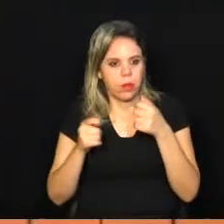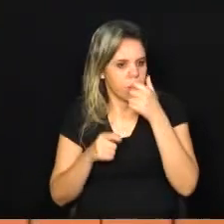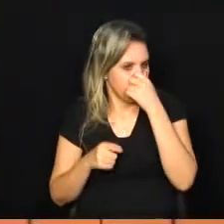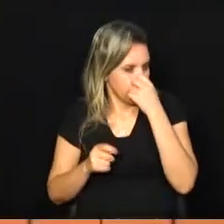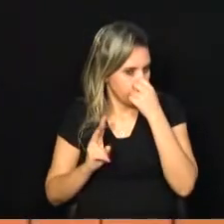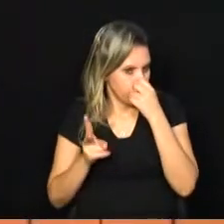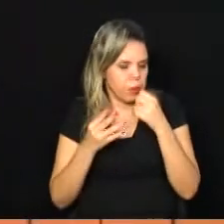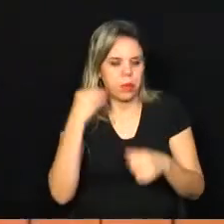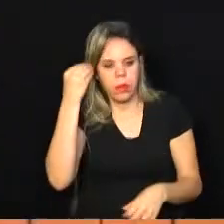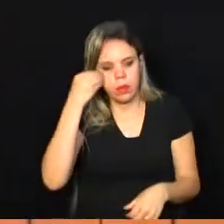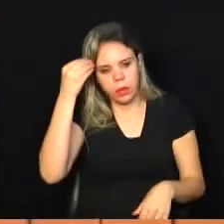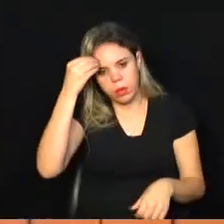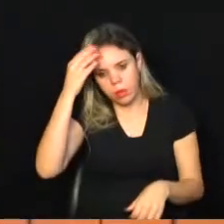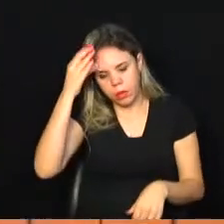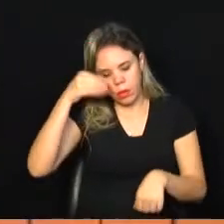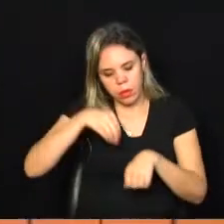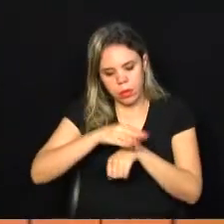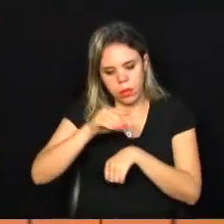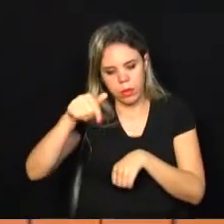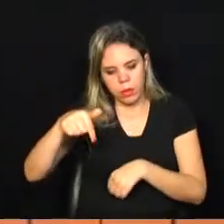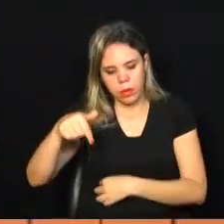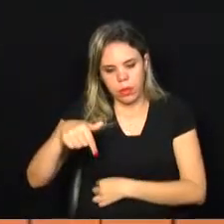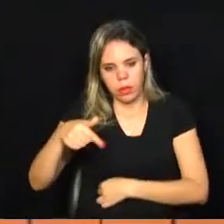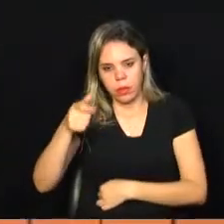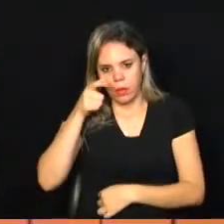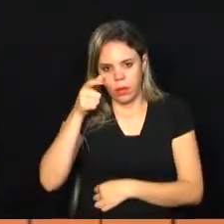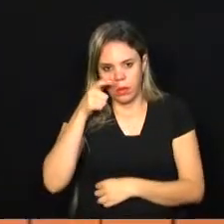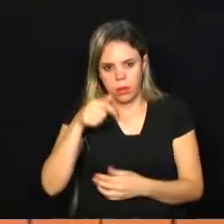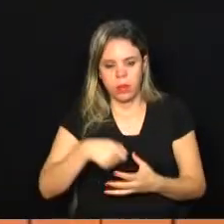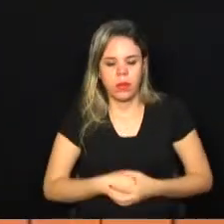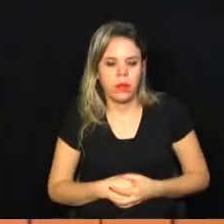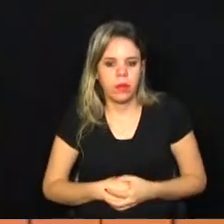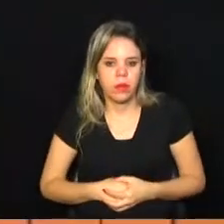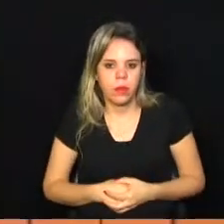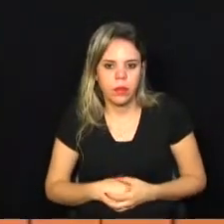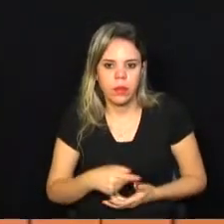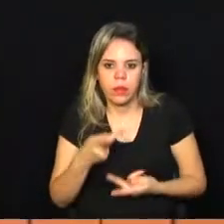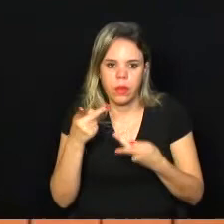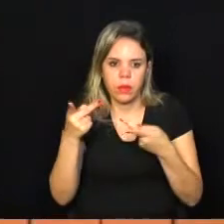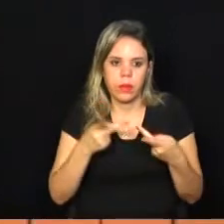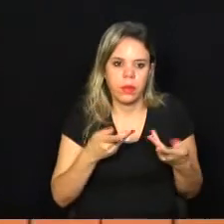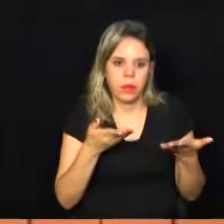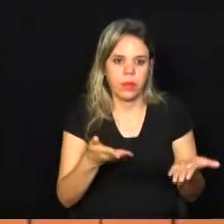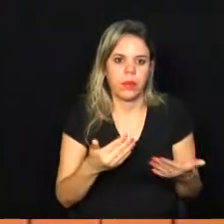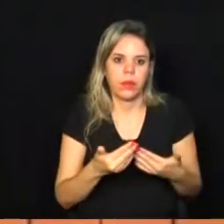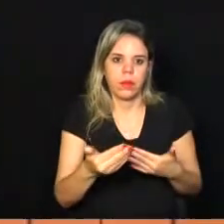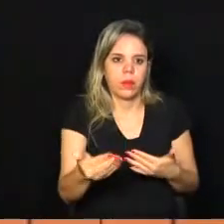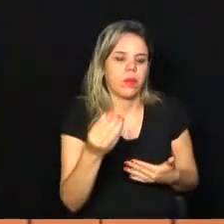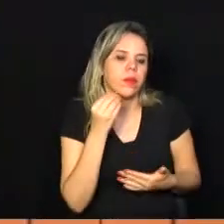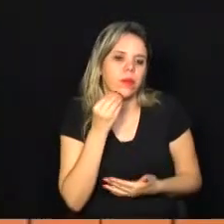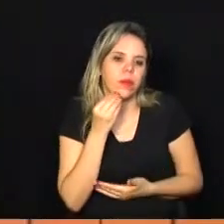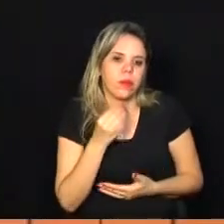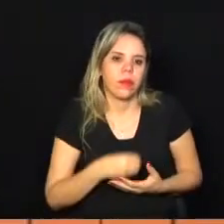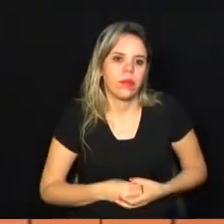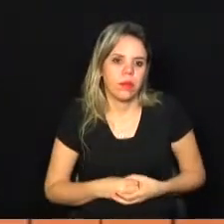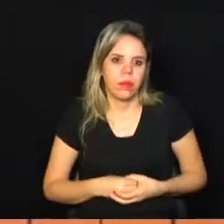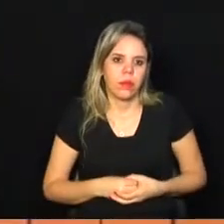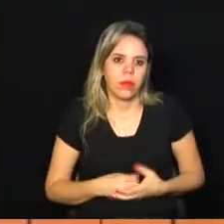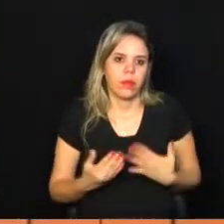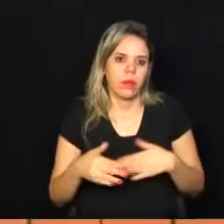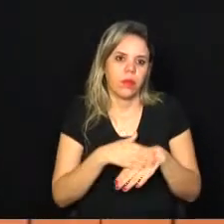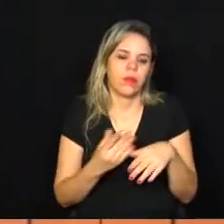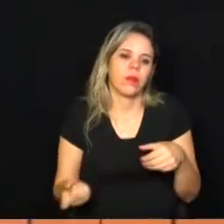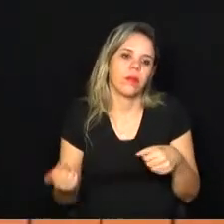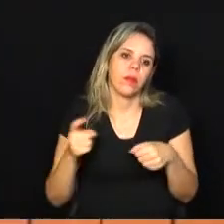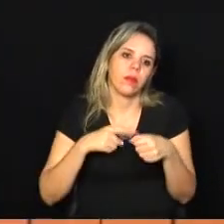o conhecimento que você passou para quem está nos acompanhando. Já faço o convite aqui para uma próxima oportunidade para a gente poder